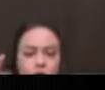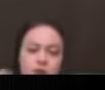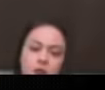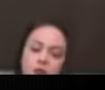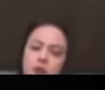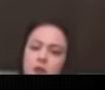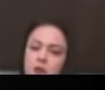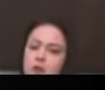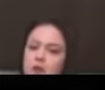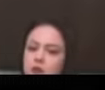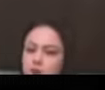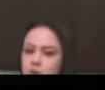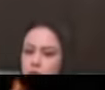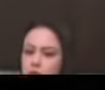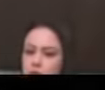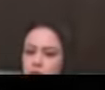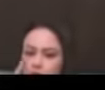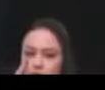não podemos considerar